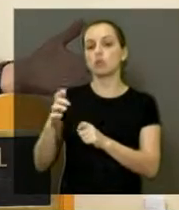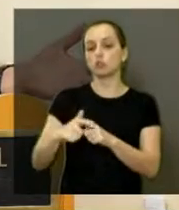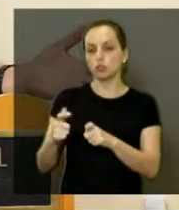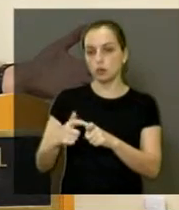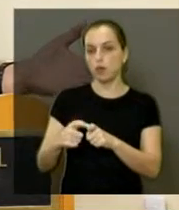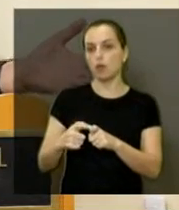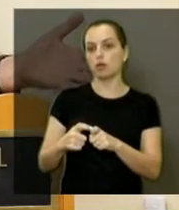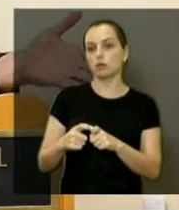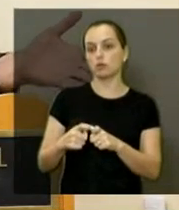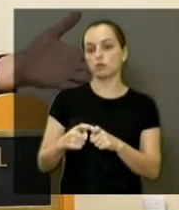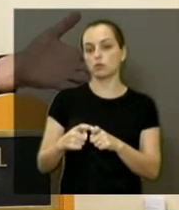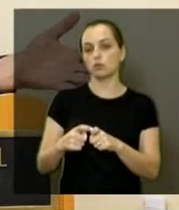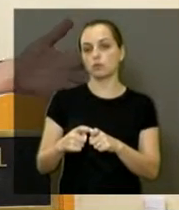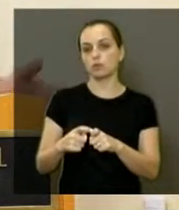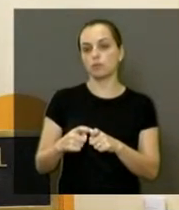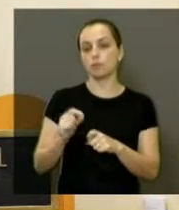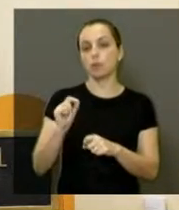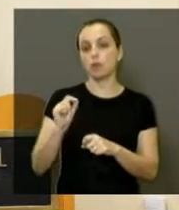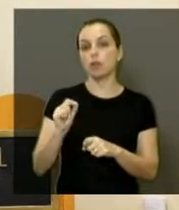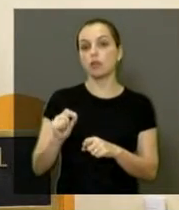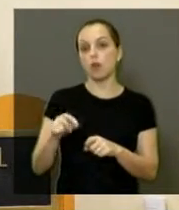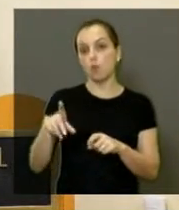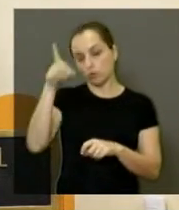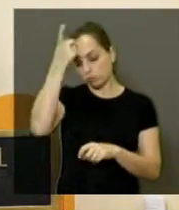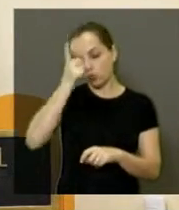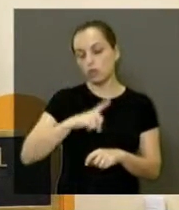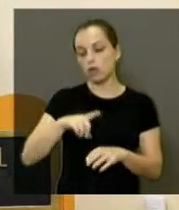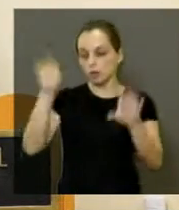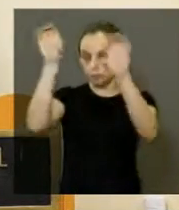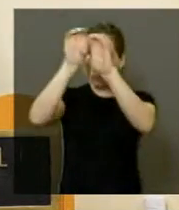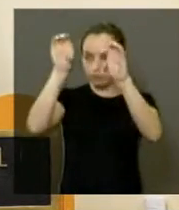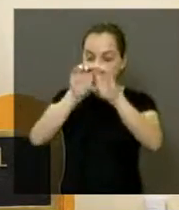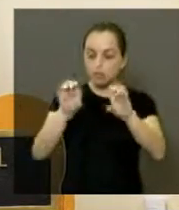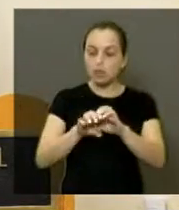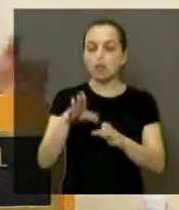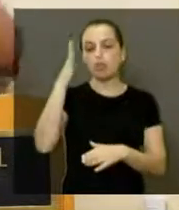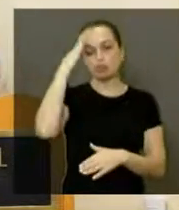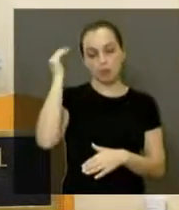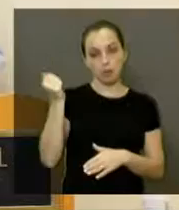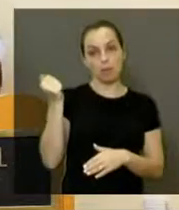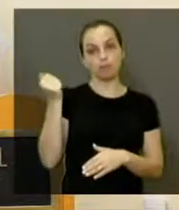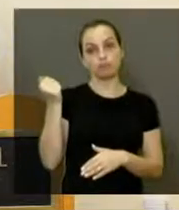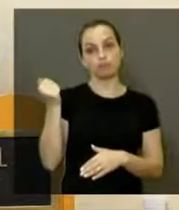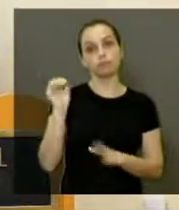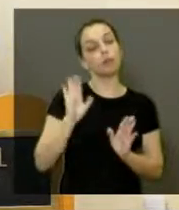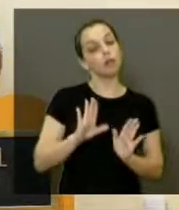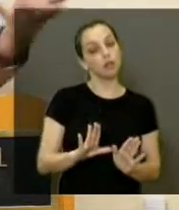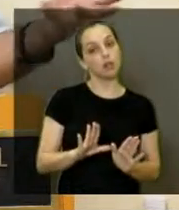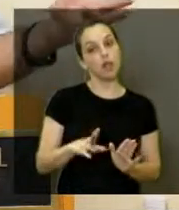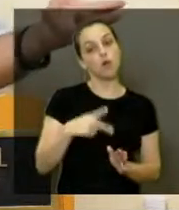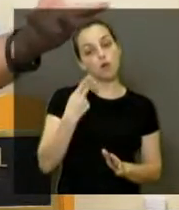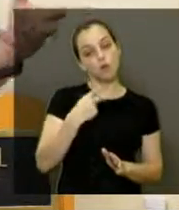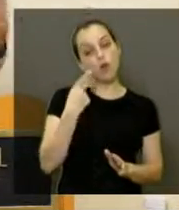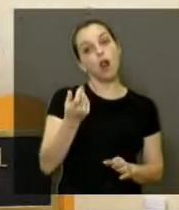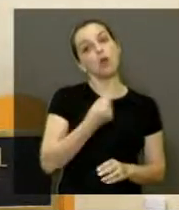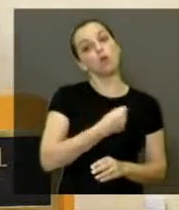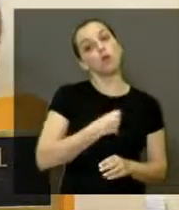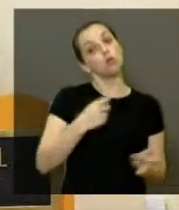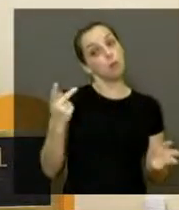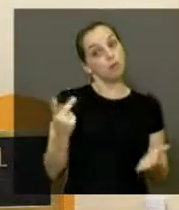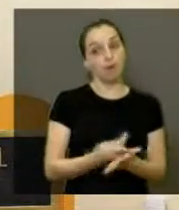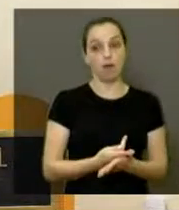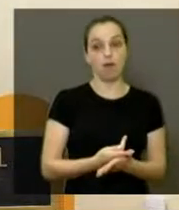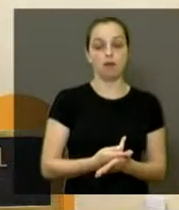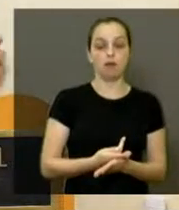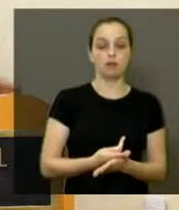que isso é um direito do cidadão saber. Então, eu me reservo, de repente eu posso falar o número aqui errado, né? A gente às